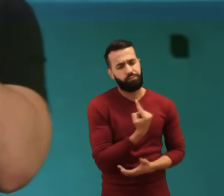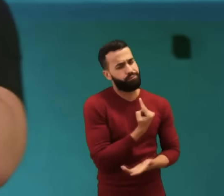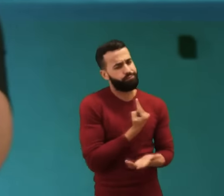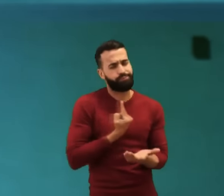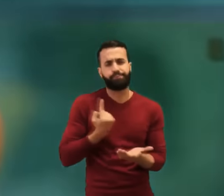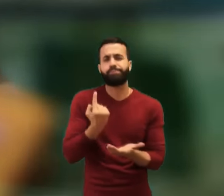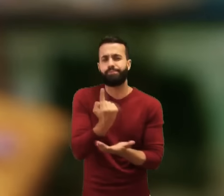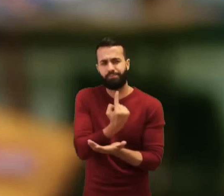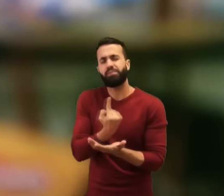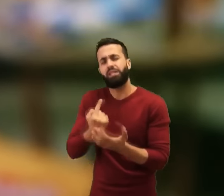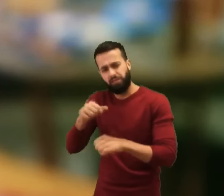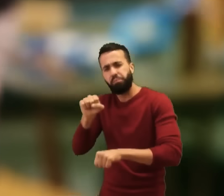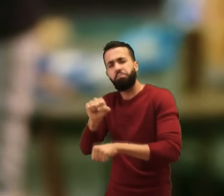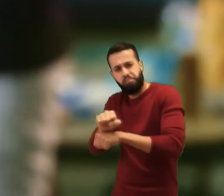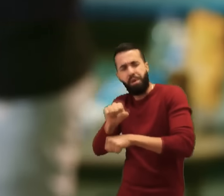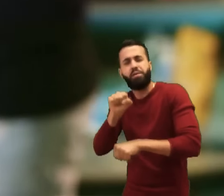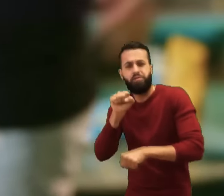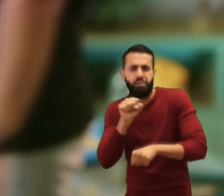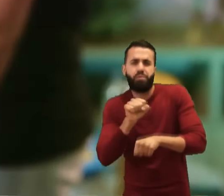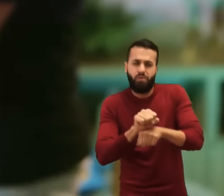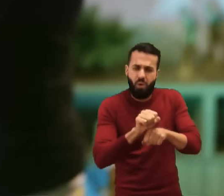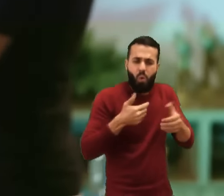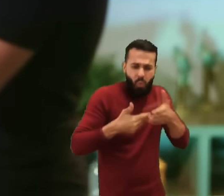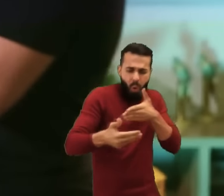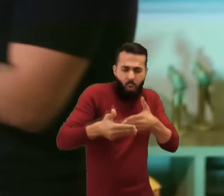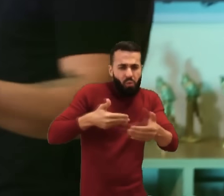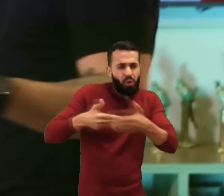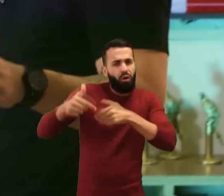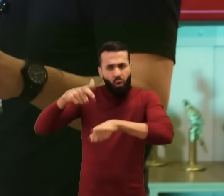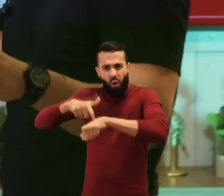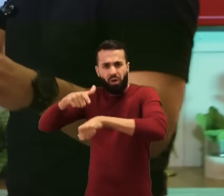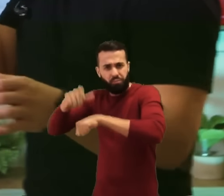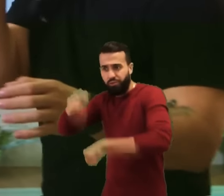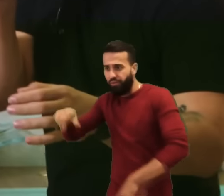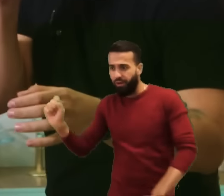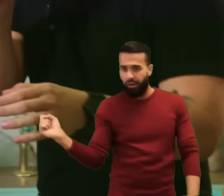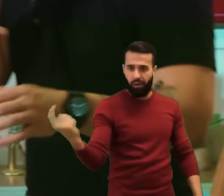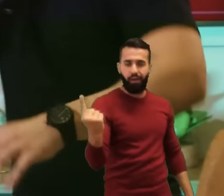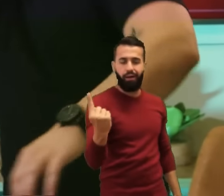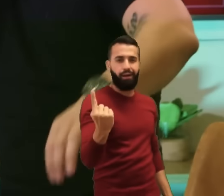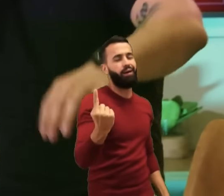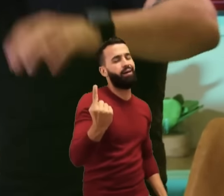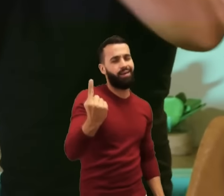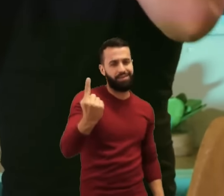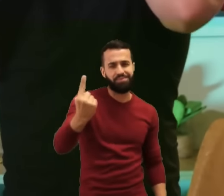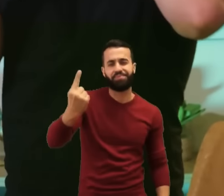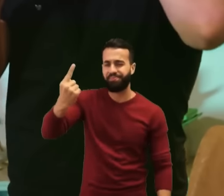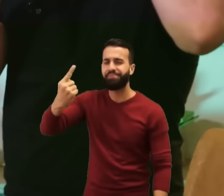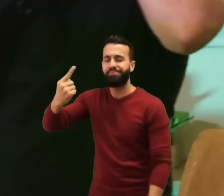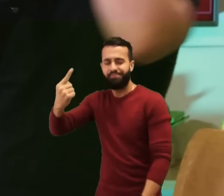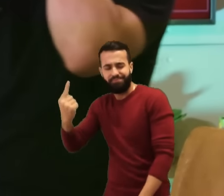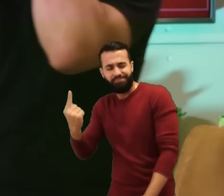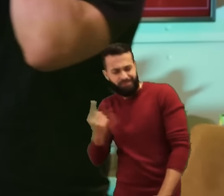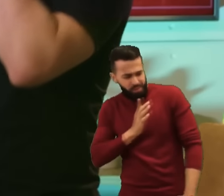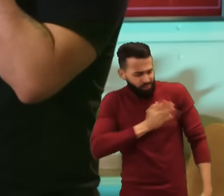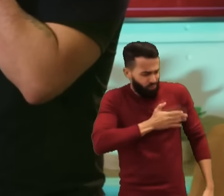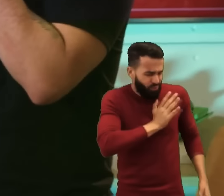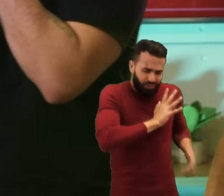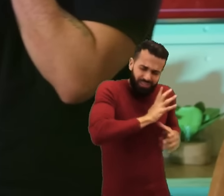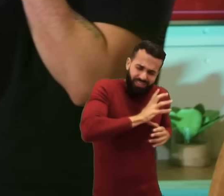e te espero, sei que a qualquer hora você pode aparecer. No meu peito essa dor